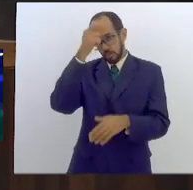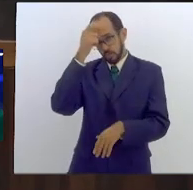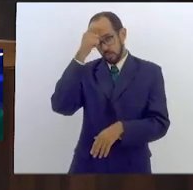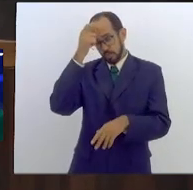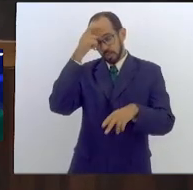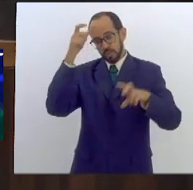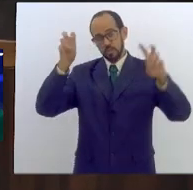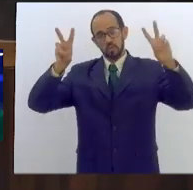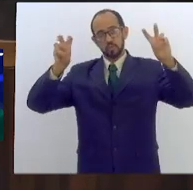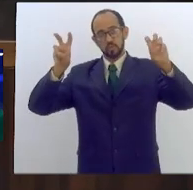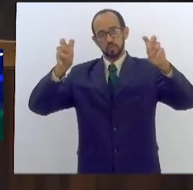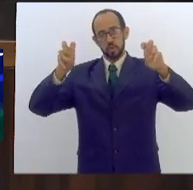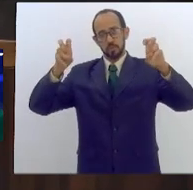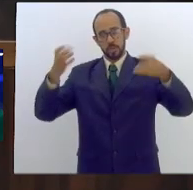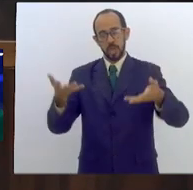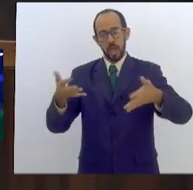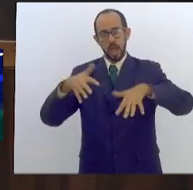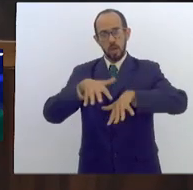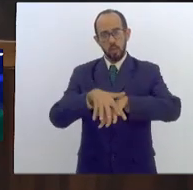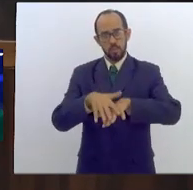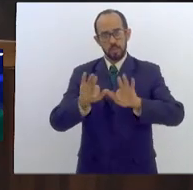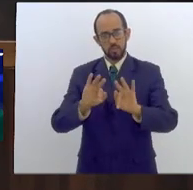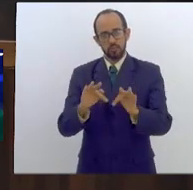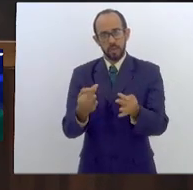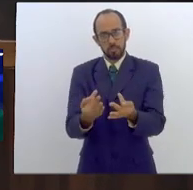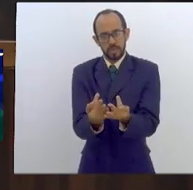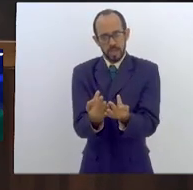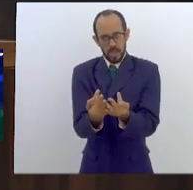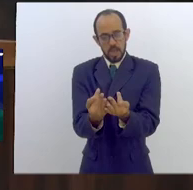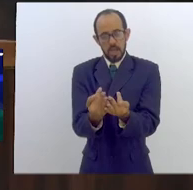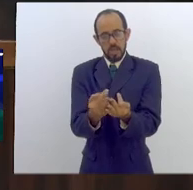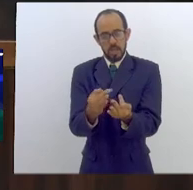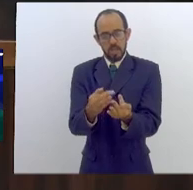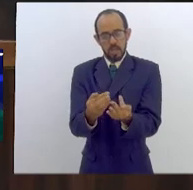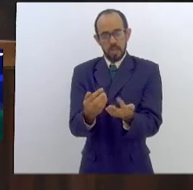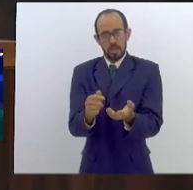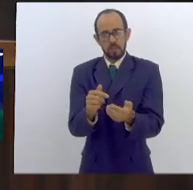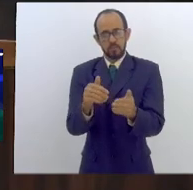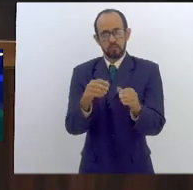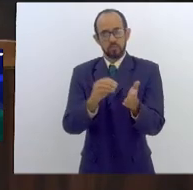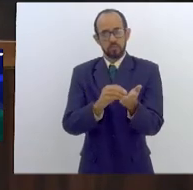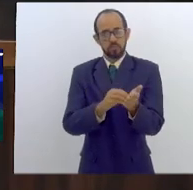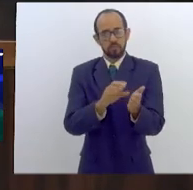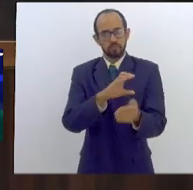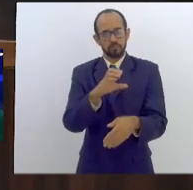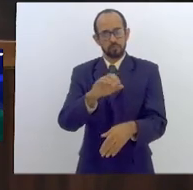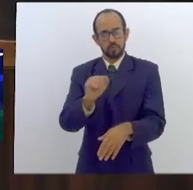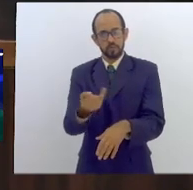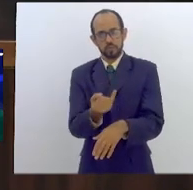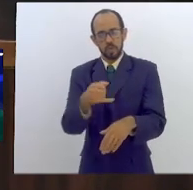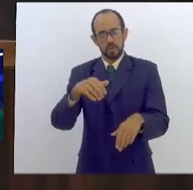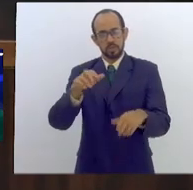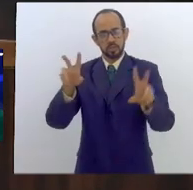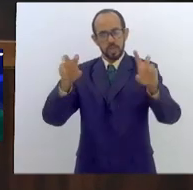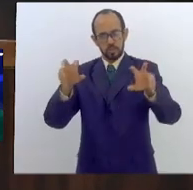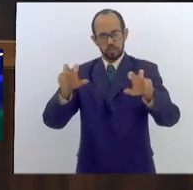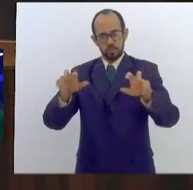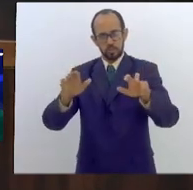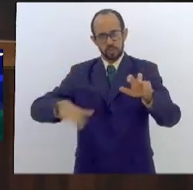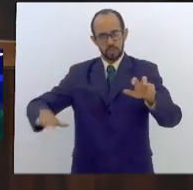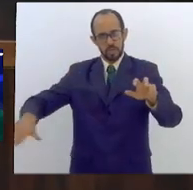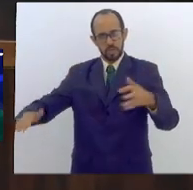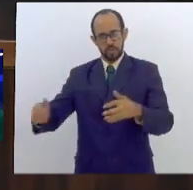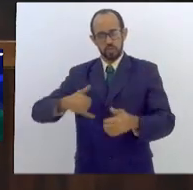sobre acolhimento familiar, pendente de parecer das comissões de Constituição e Justiça e de assunto da criança, adolescente e do